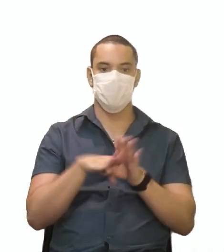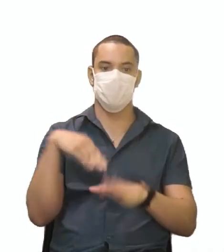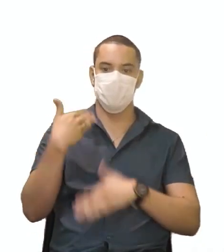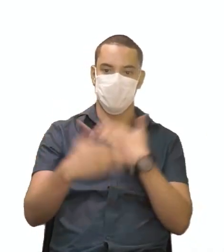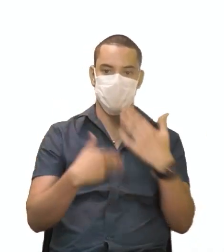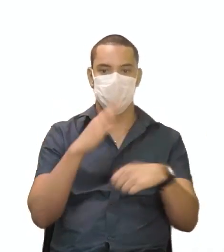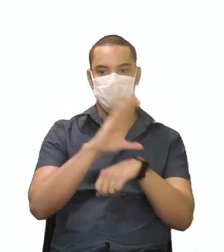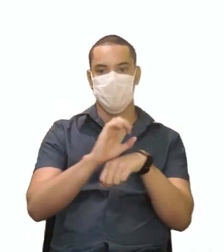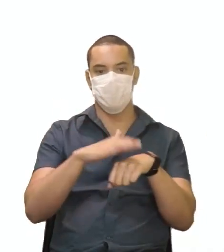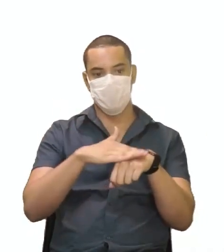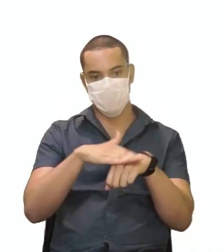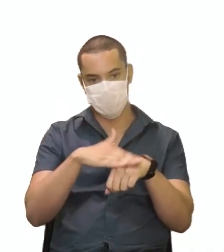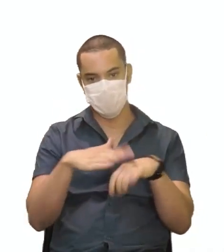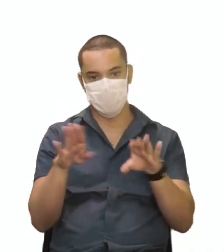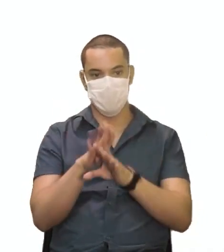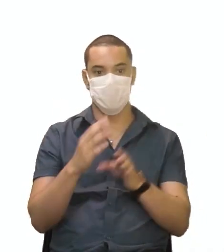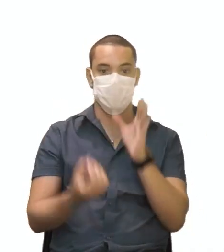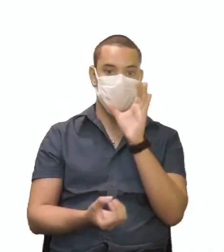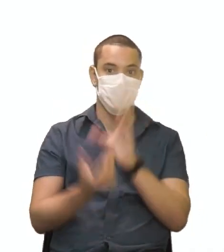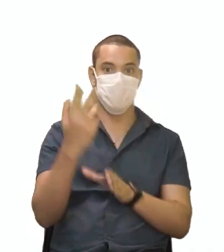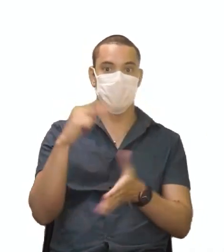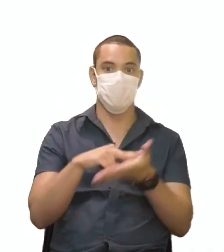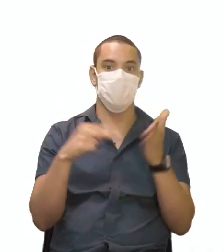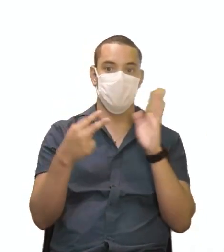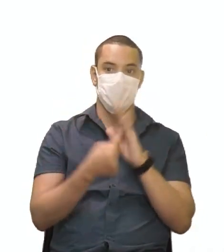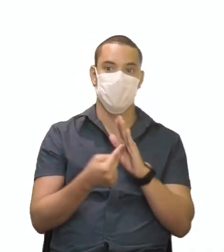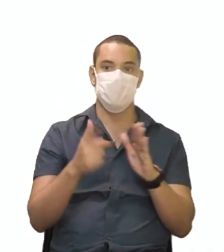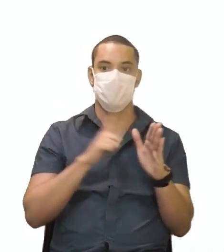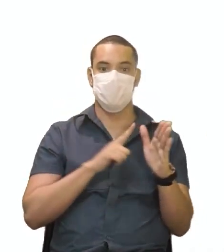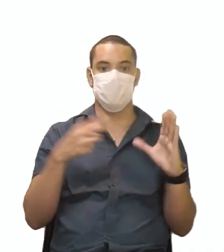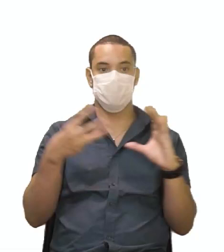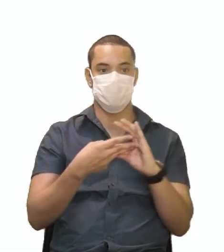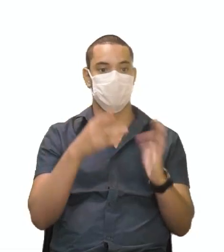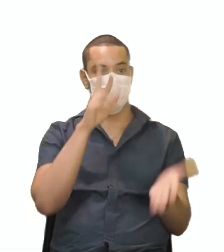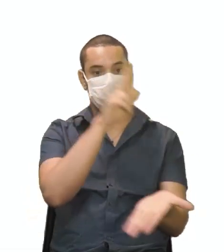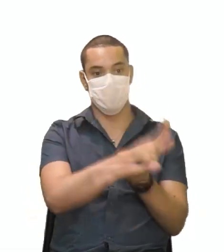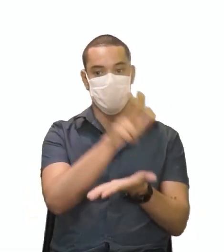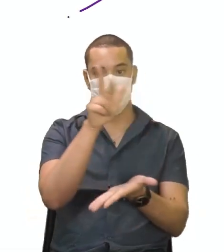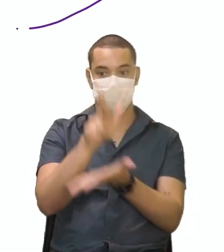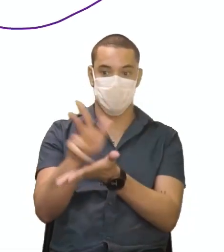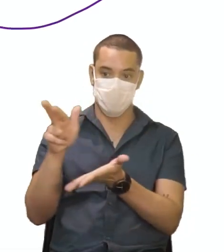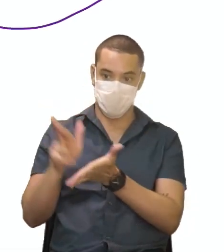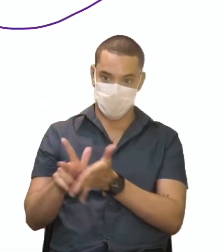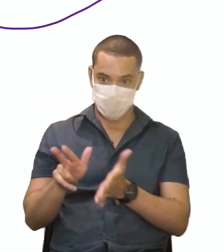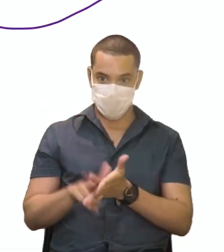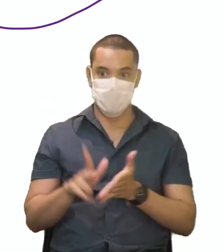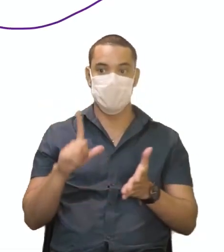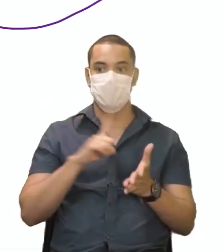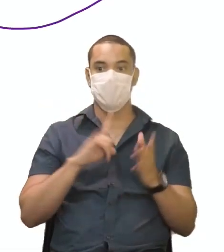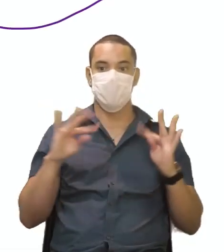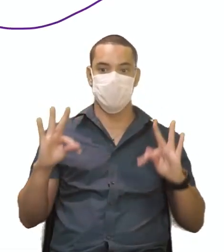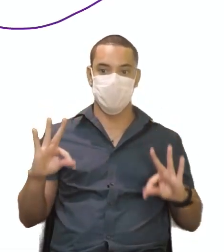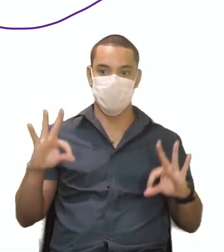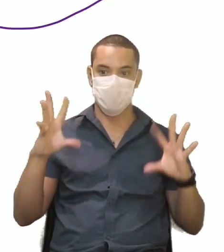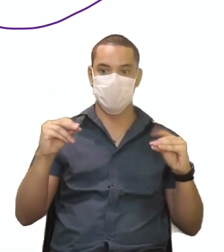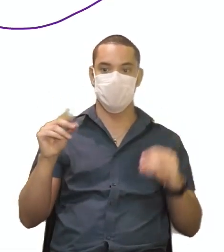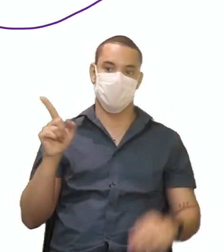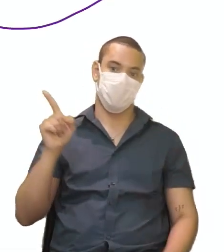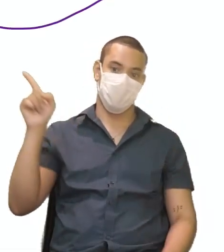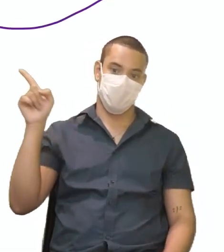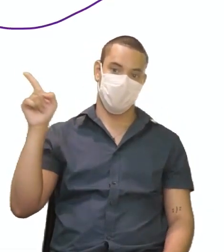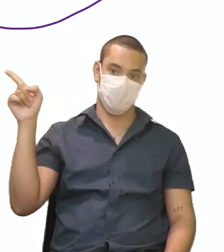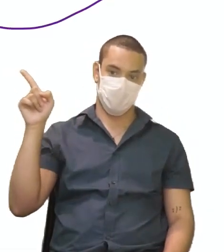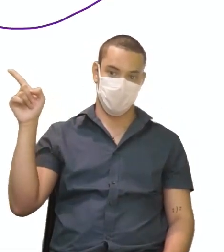desenvolvimento dos organismos, aí a gente está falando de seres pluricelulares e aí você vai ter toda essa correspondência